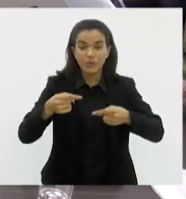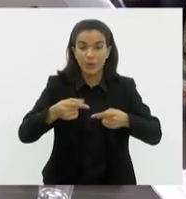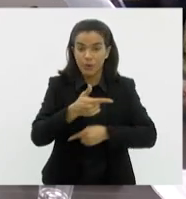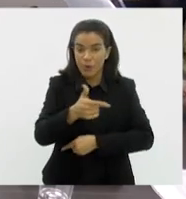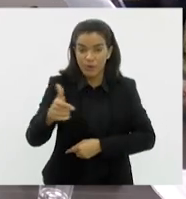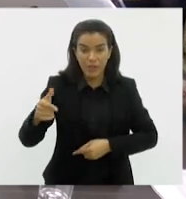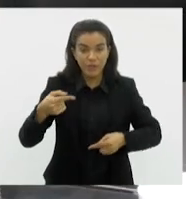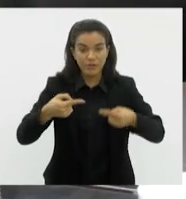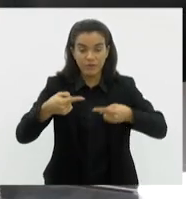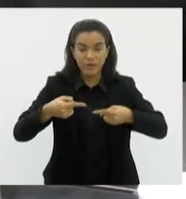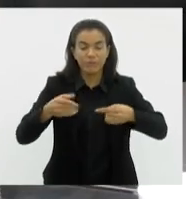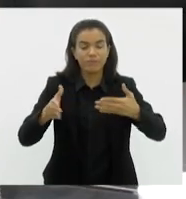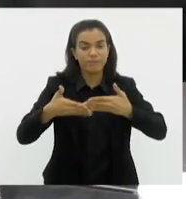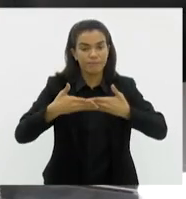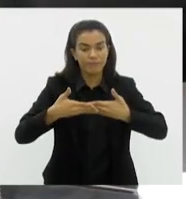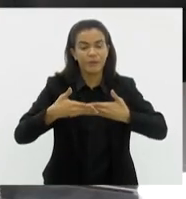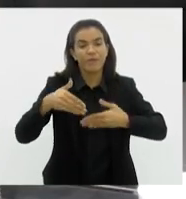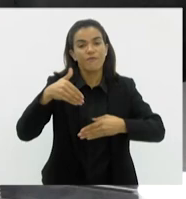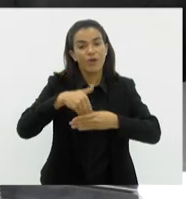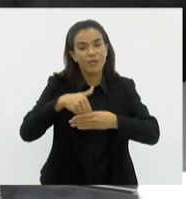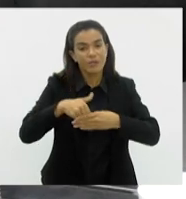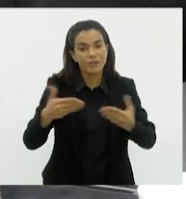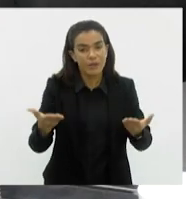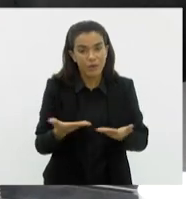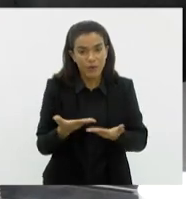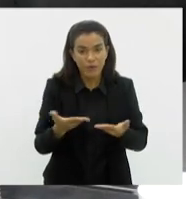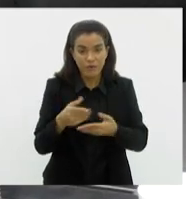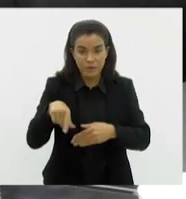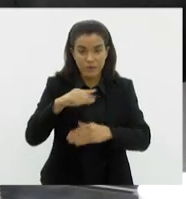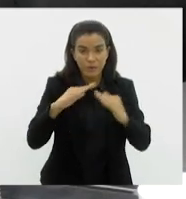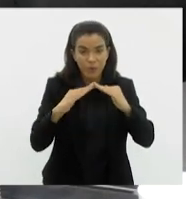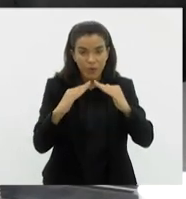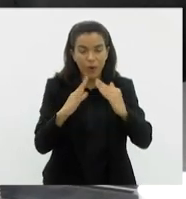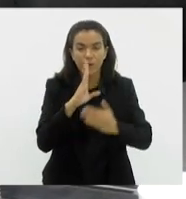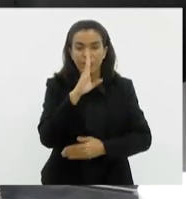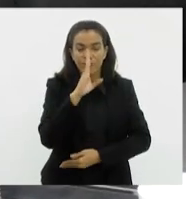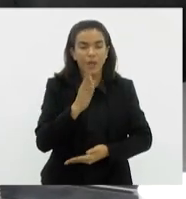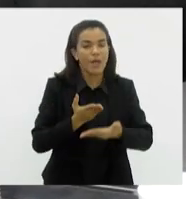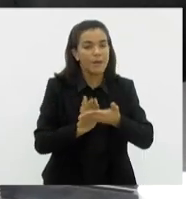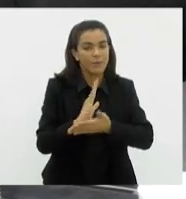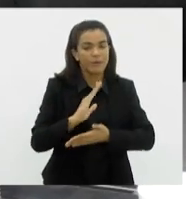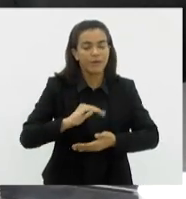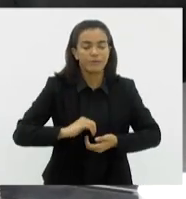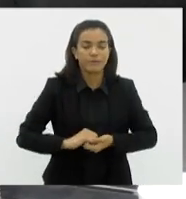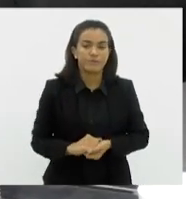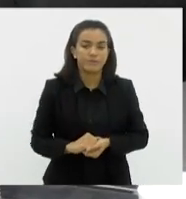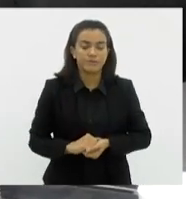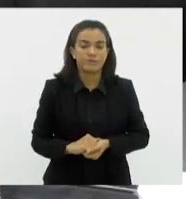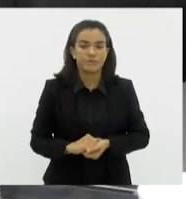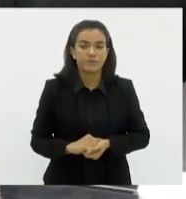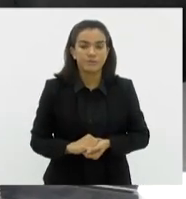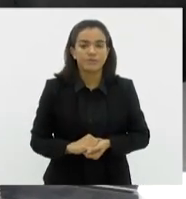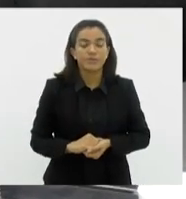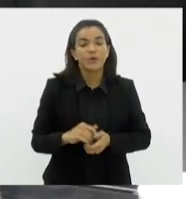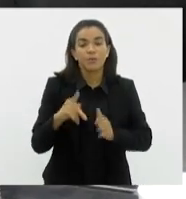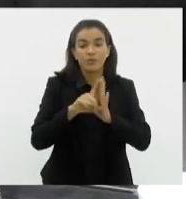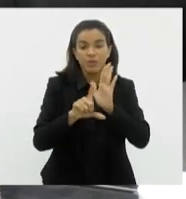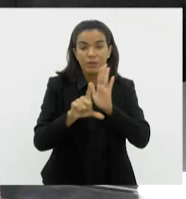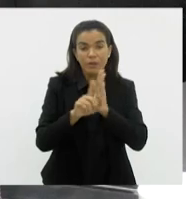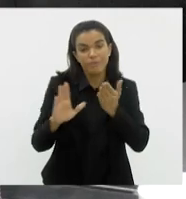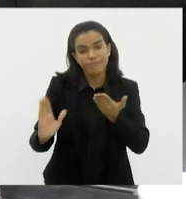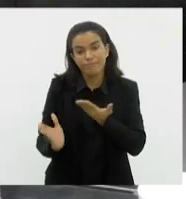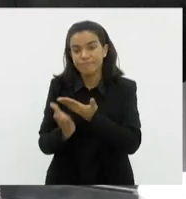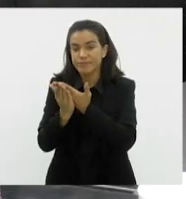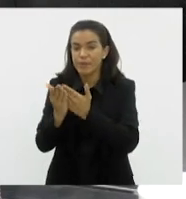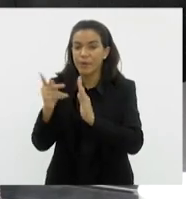não havendo quem queira discutir, encerrada a discussão. Em votação, senhores que aprovam, permaneçam como estão. Aprovado. O projeto foi